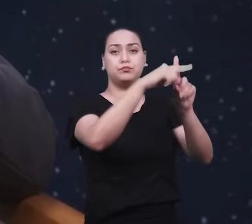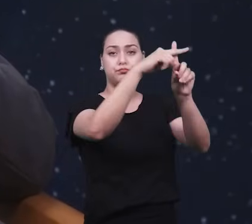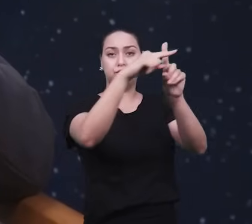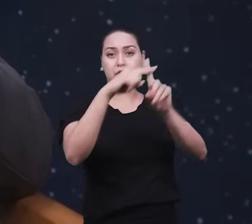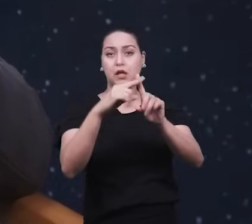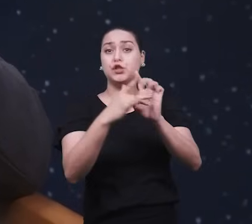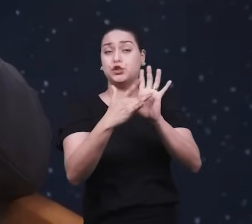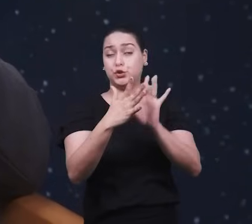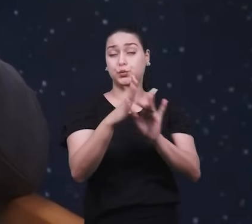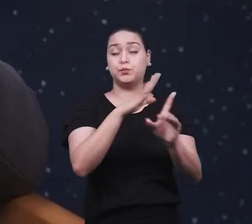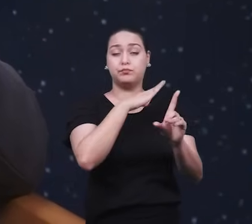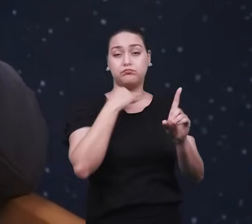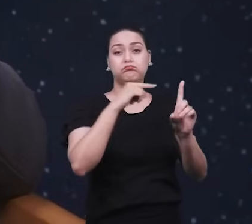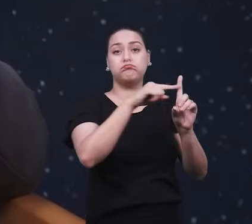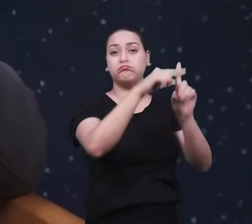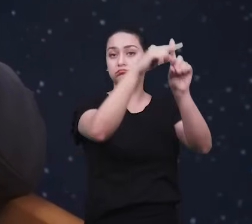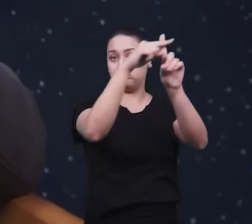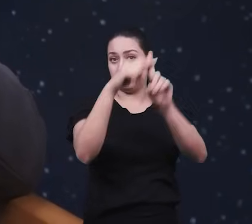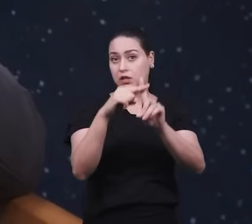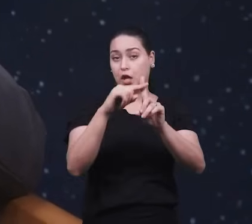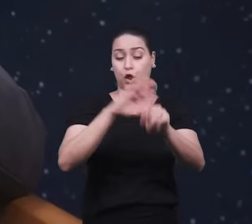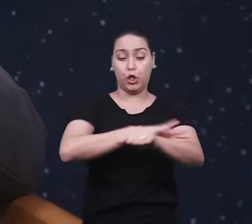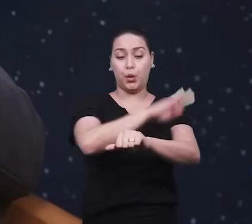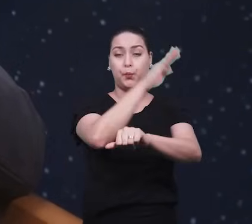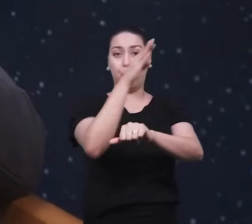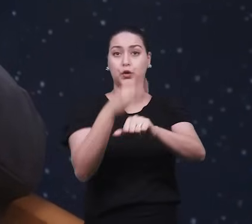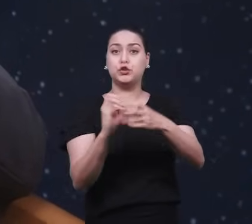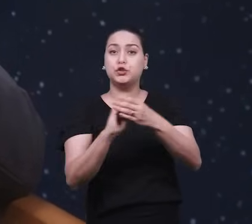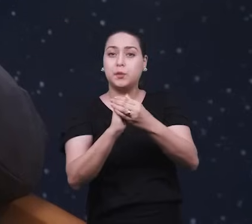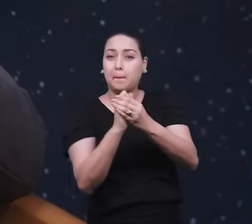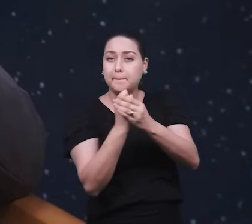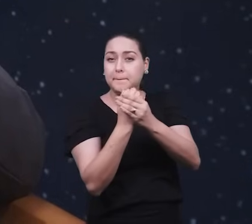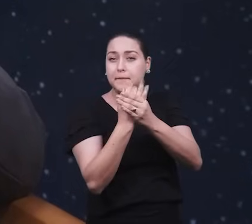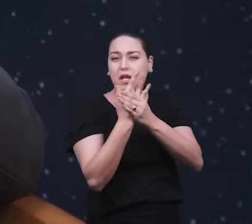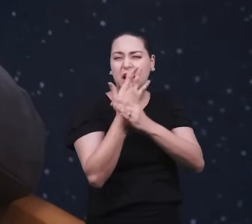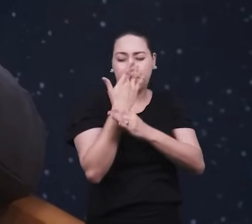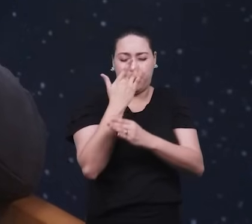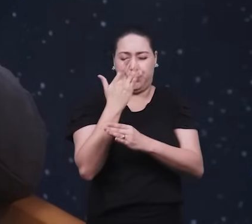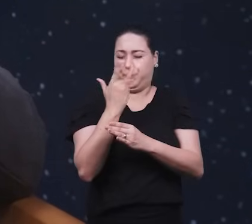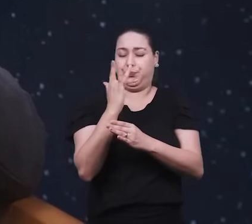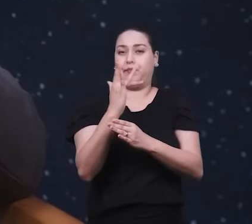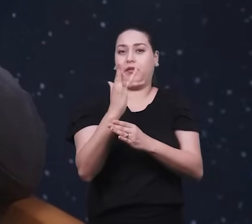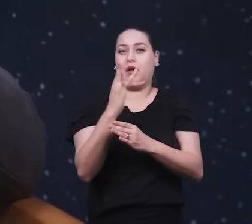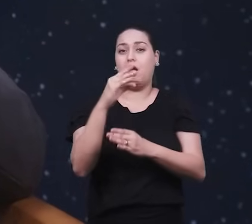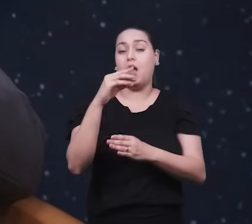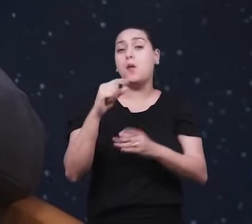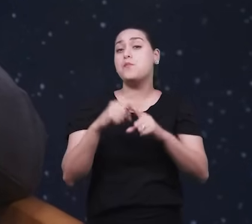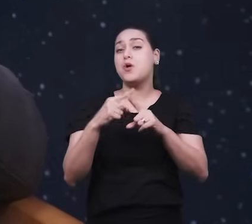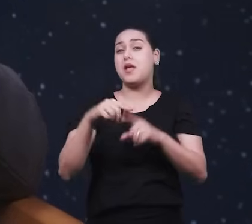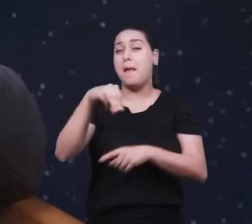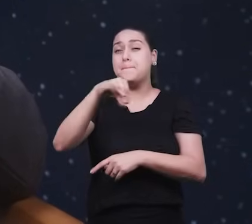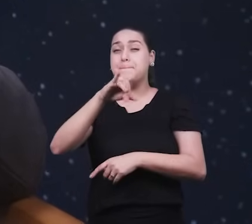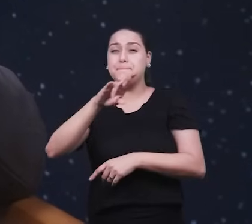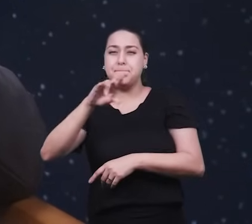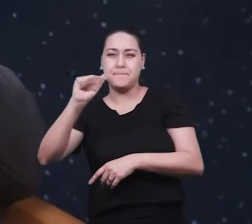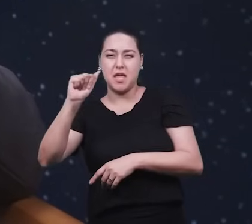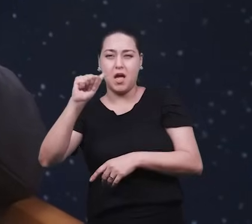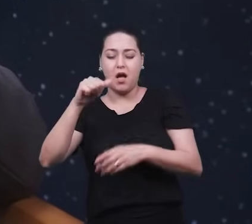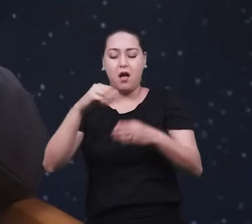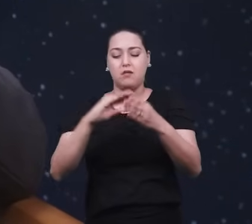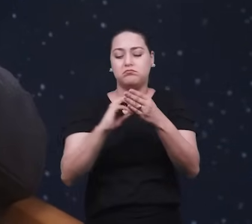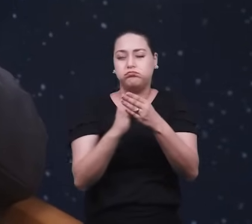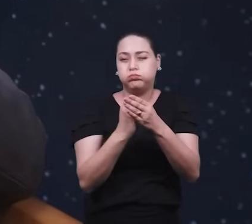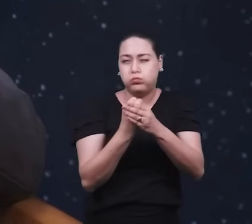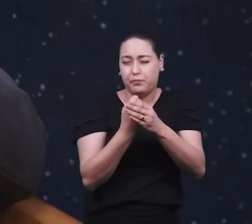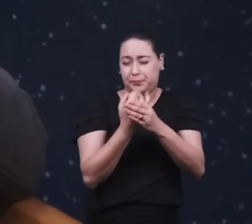Jesus que ele faz no Monte da Mirra, porque a mirra, na palavra de Deus, nos lembra do sofrimento. Então, o